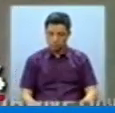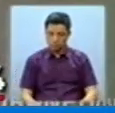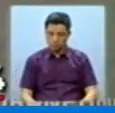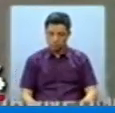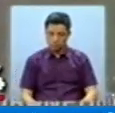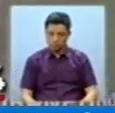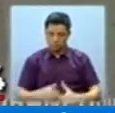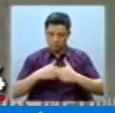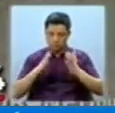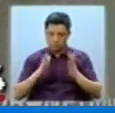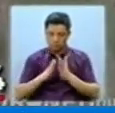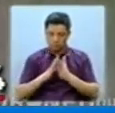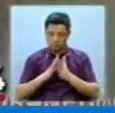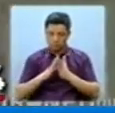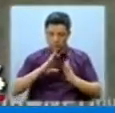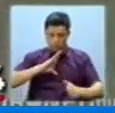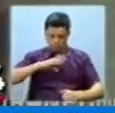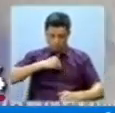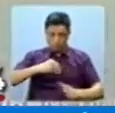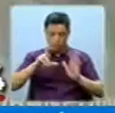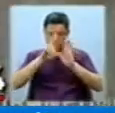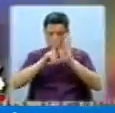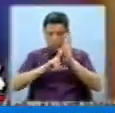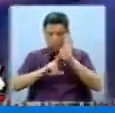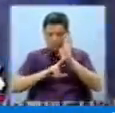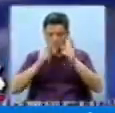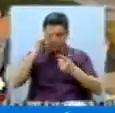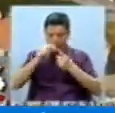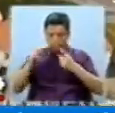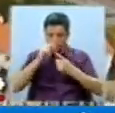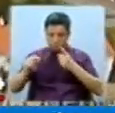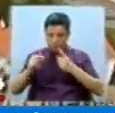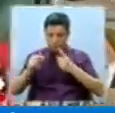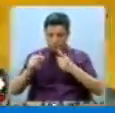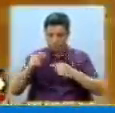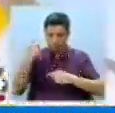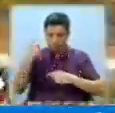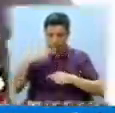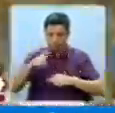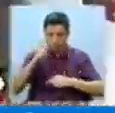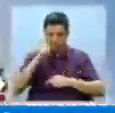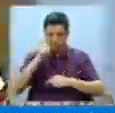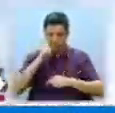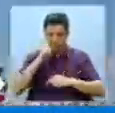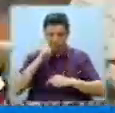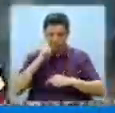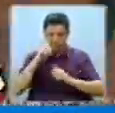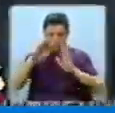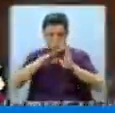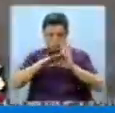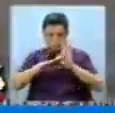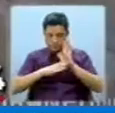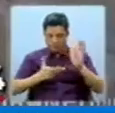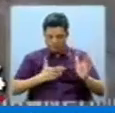Em todo o mundo está a ser criada regulamentação específica e há quem defenda até a aplicação do chamado geofencing, a colocação de programas nos drones